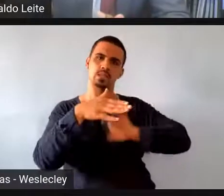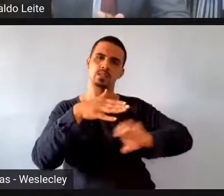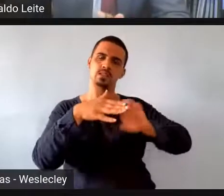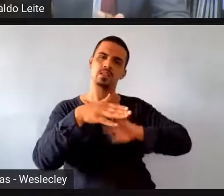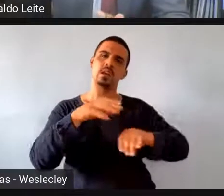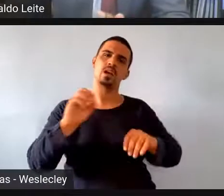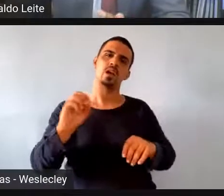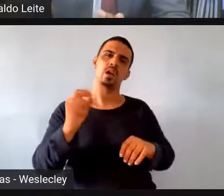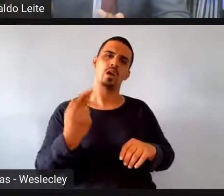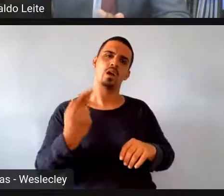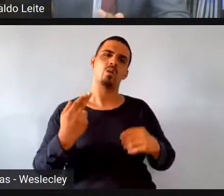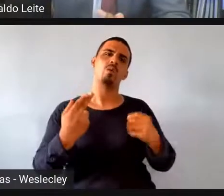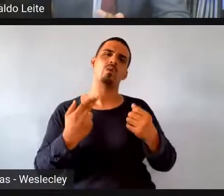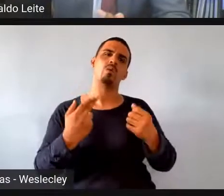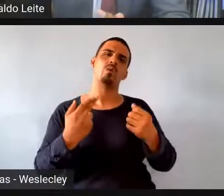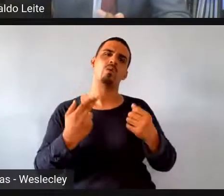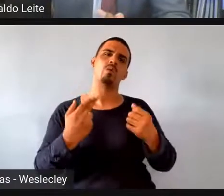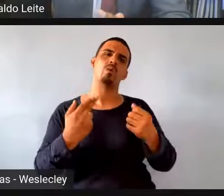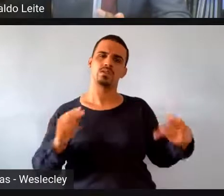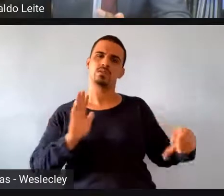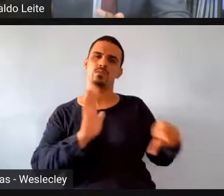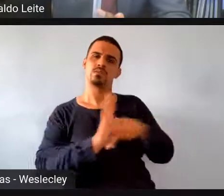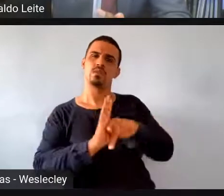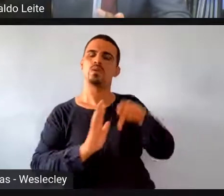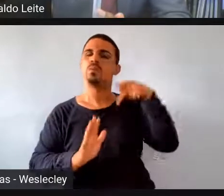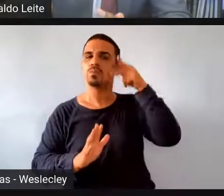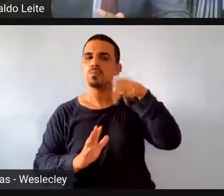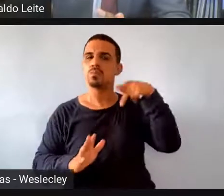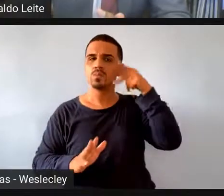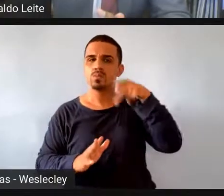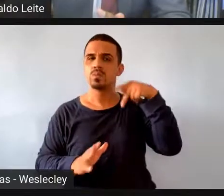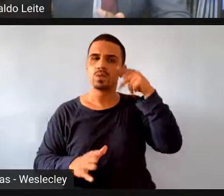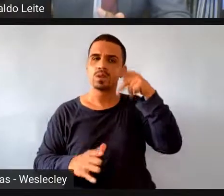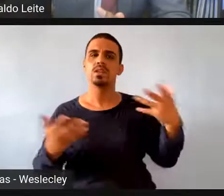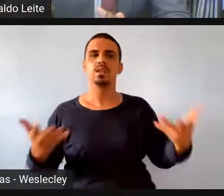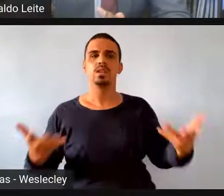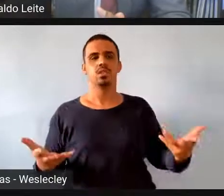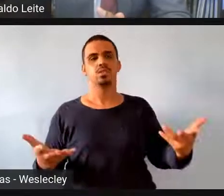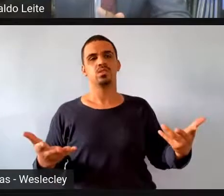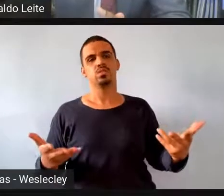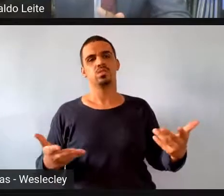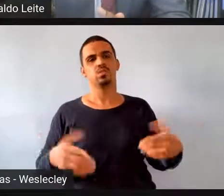um grande cacique político, seja um